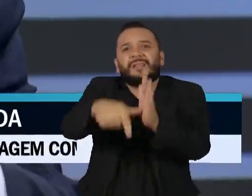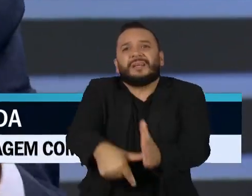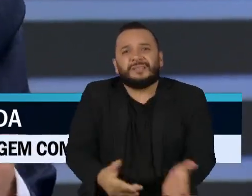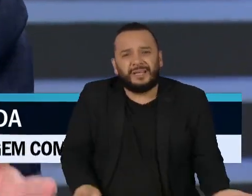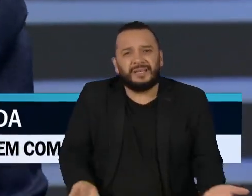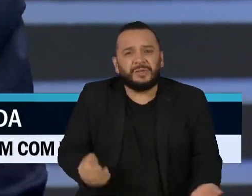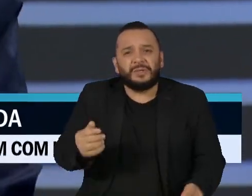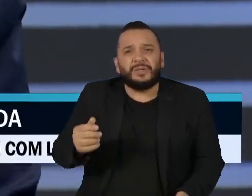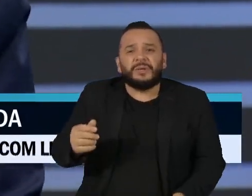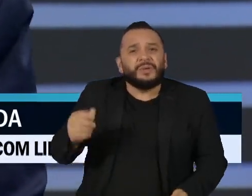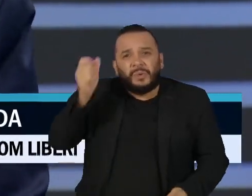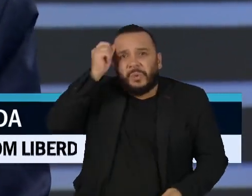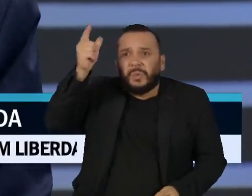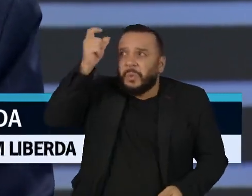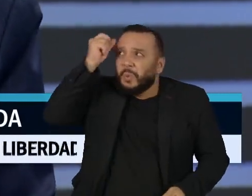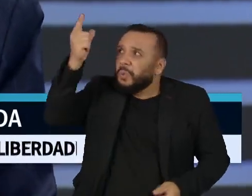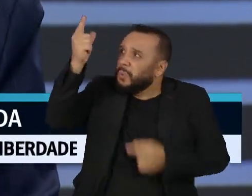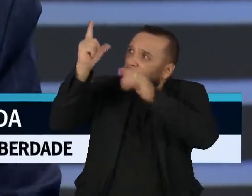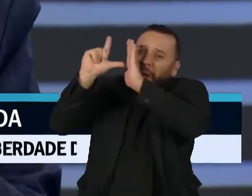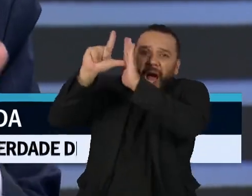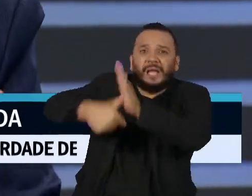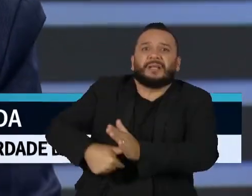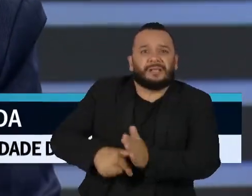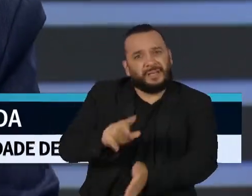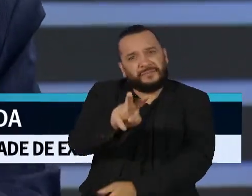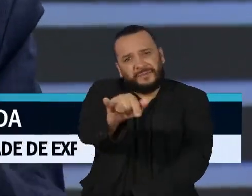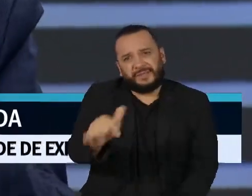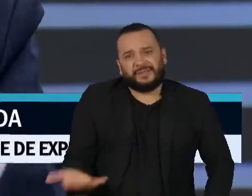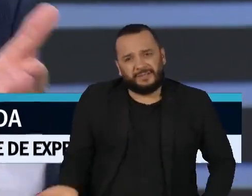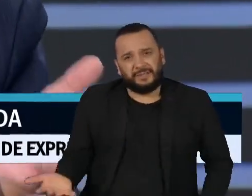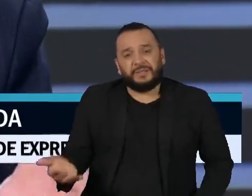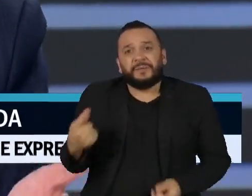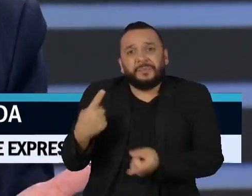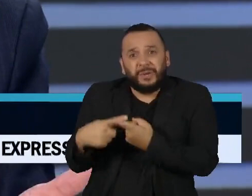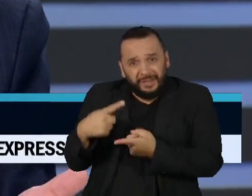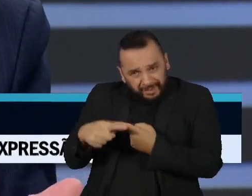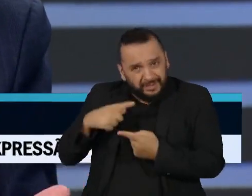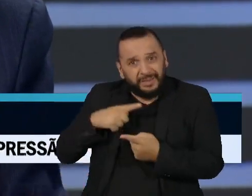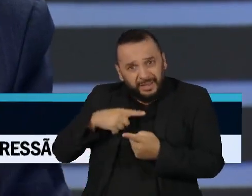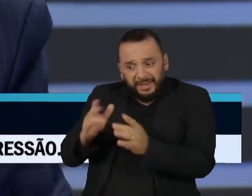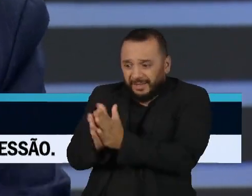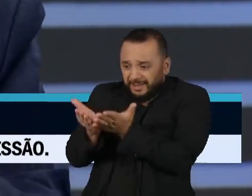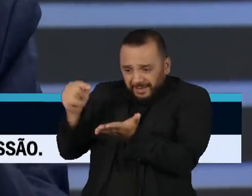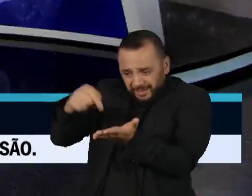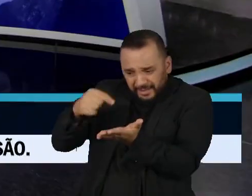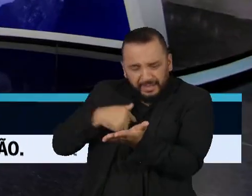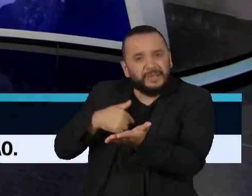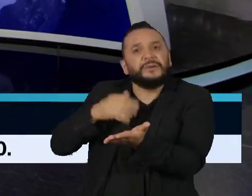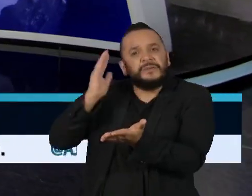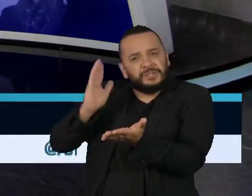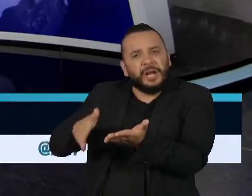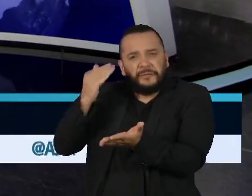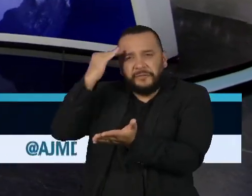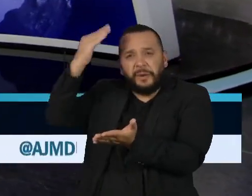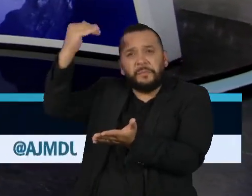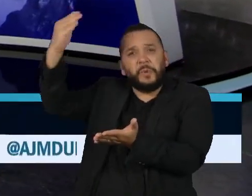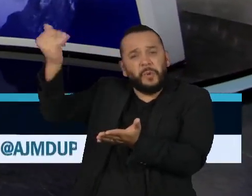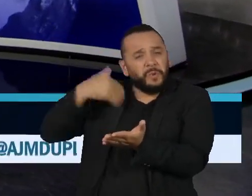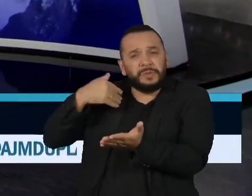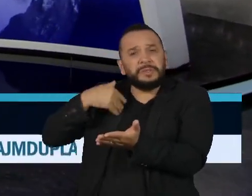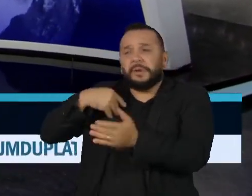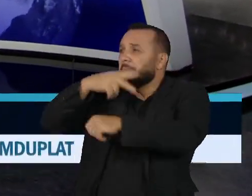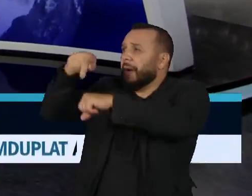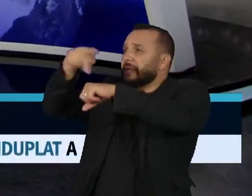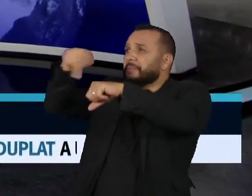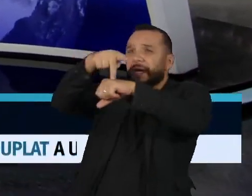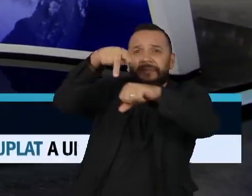não é cultura, né? Porque censurar uma obra que é conhecida, traduzida em vários países, o autor bastante conhecido, reconhecido, premiado